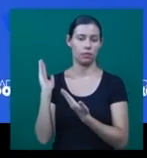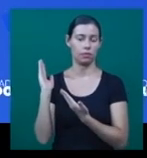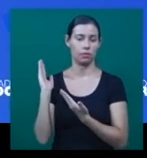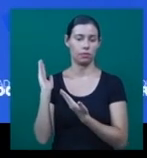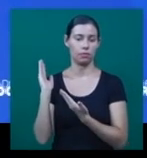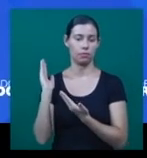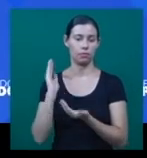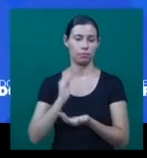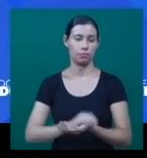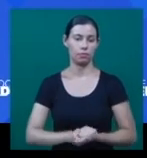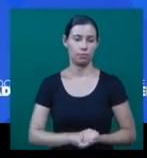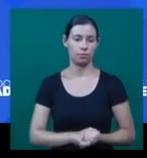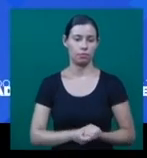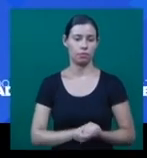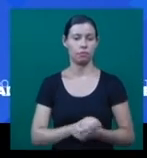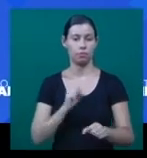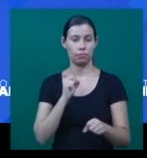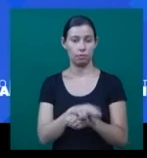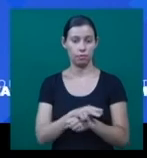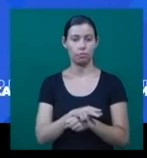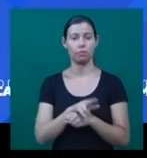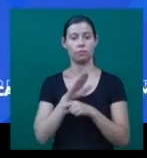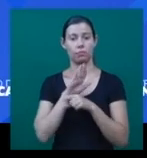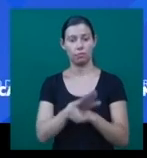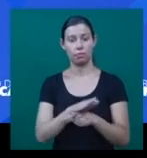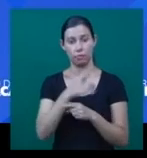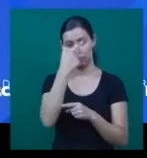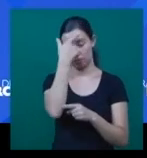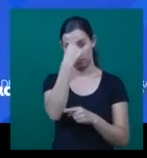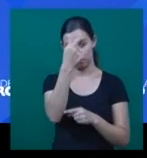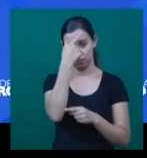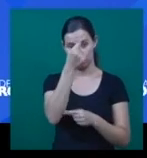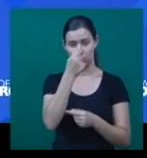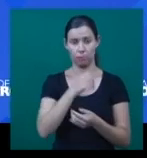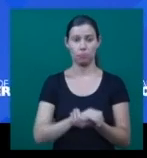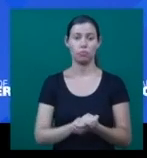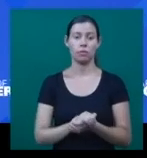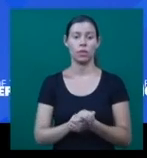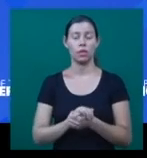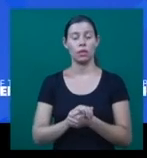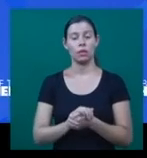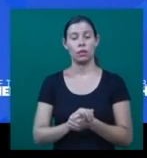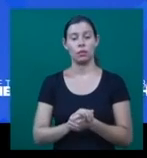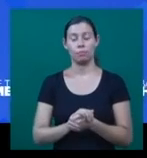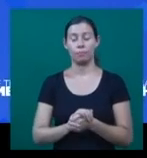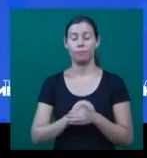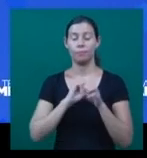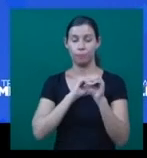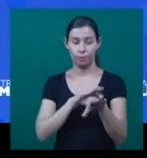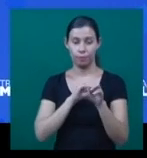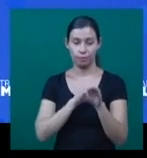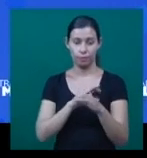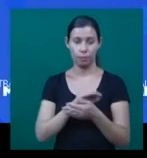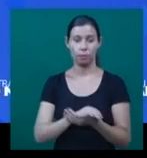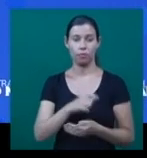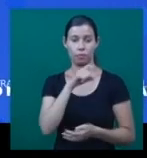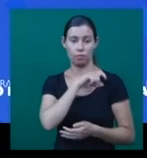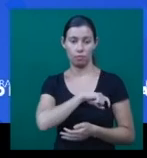leticiap@fundacaocdl.org.br. Vaga para assistente acadêmico, para atuar com o ensino. O salário é de